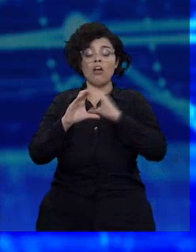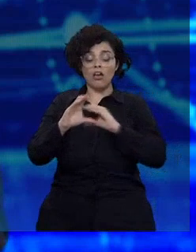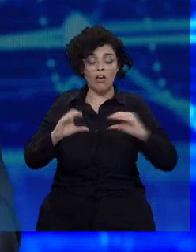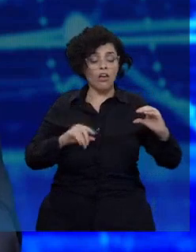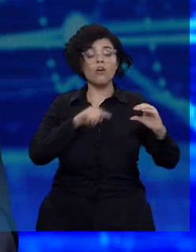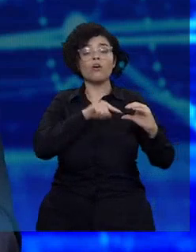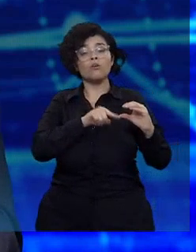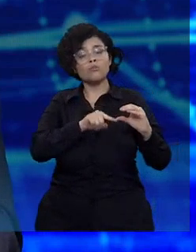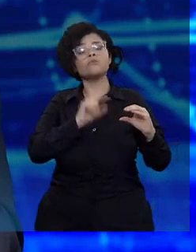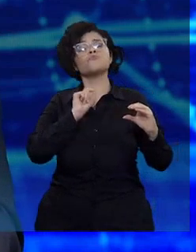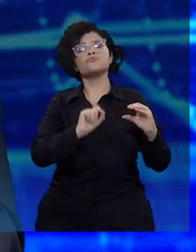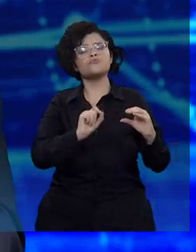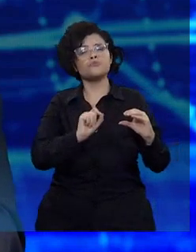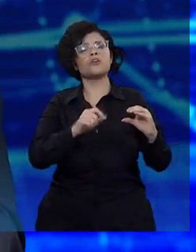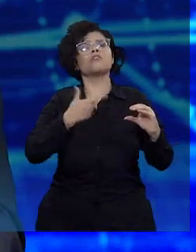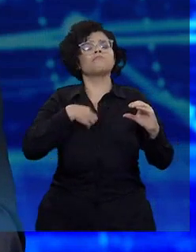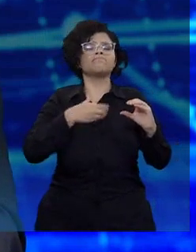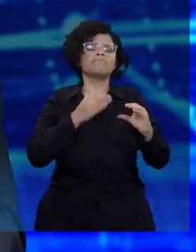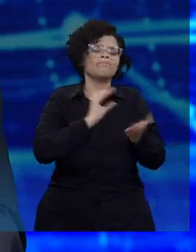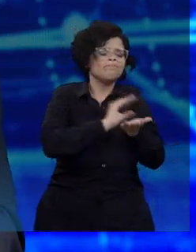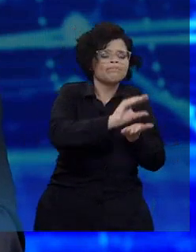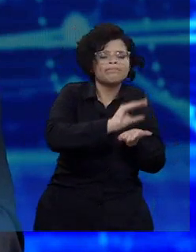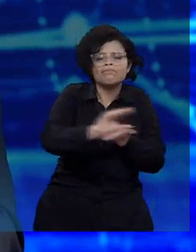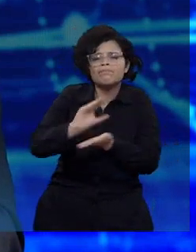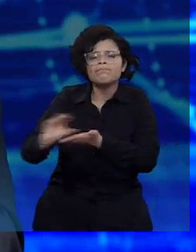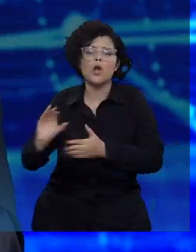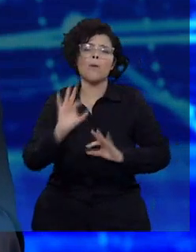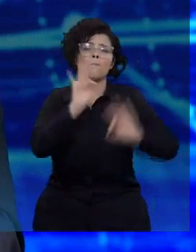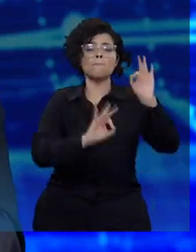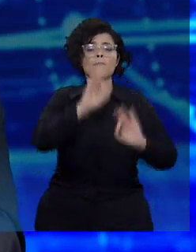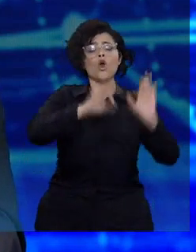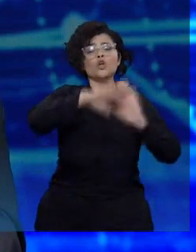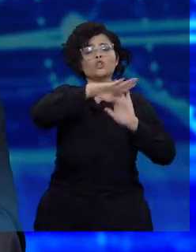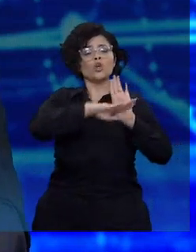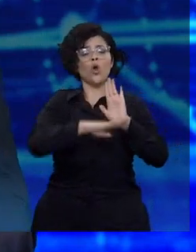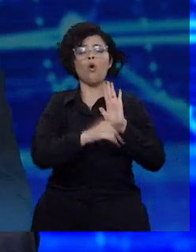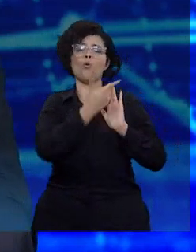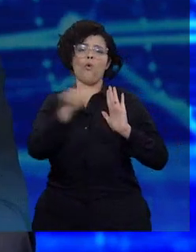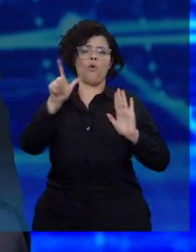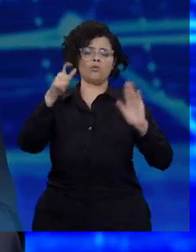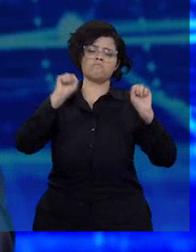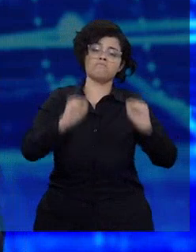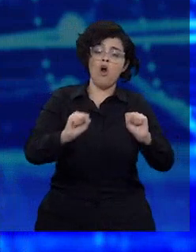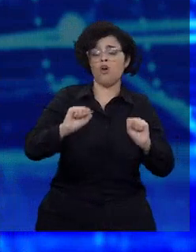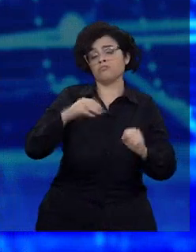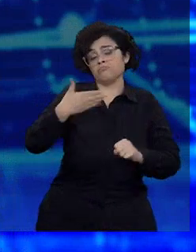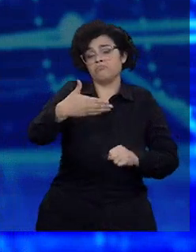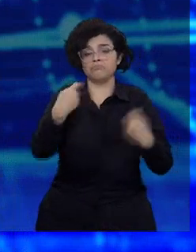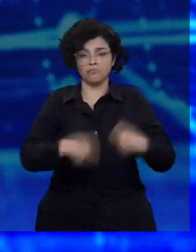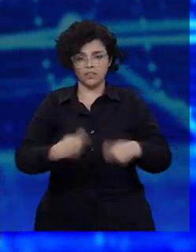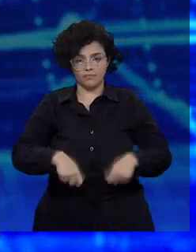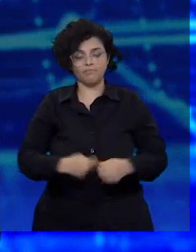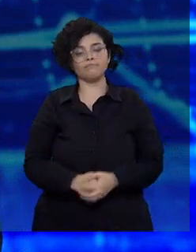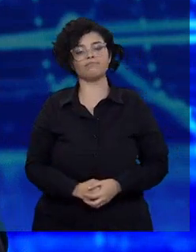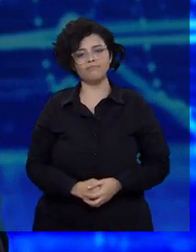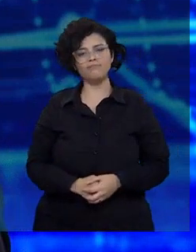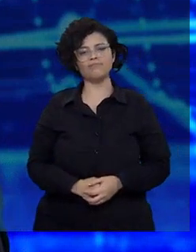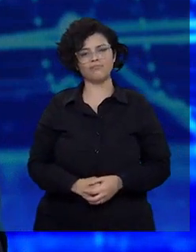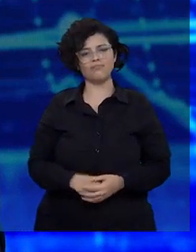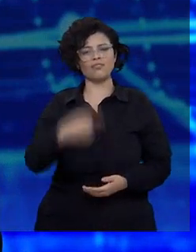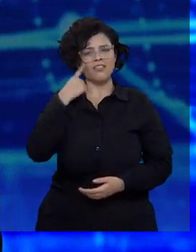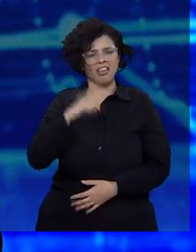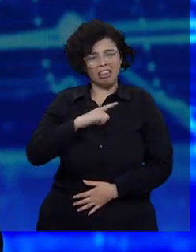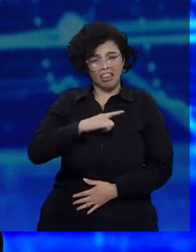irrigar projetos outros que pode acontecer porque realmente esse restante de